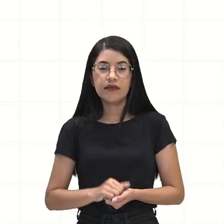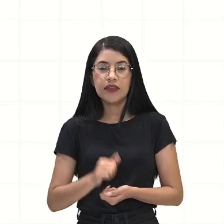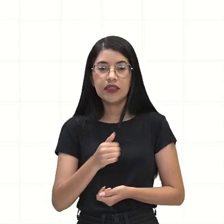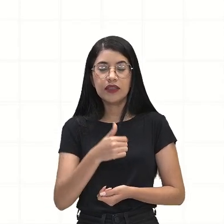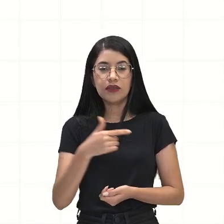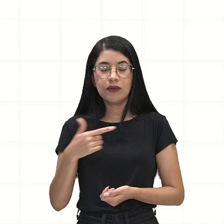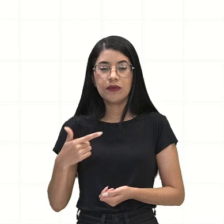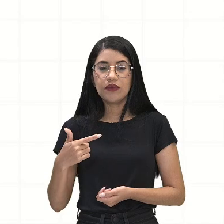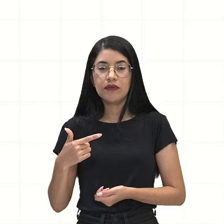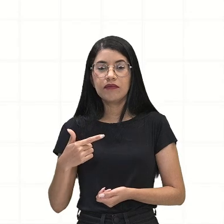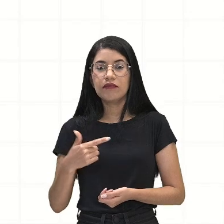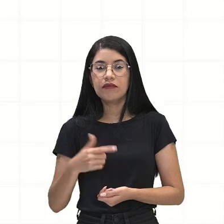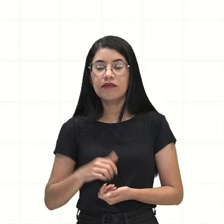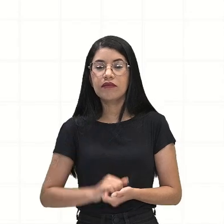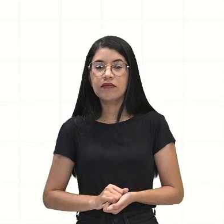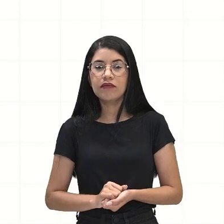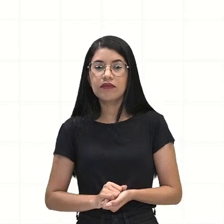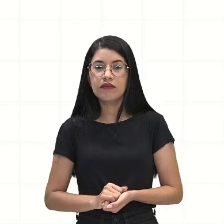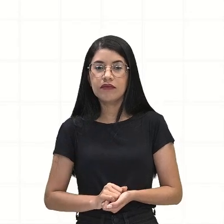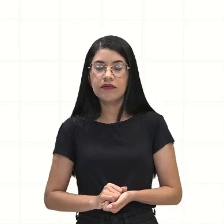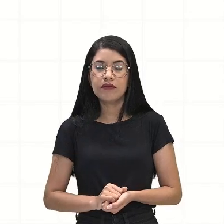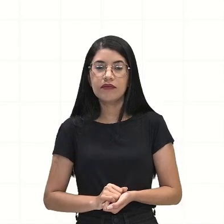12,